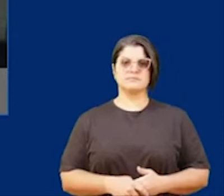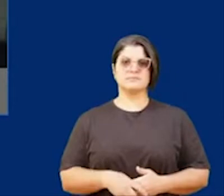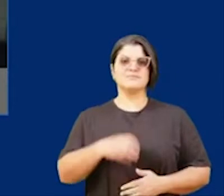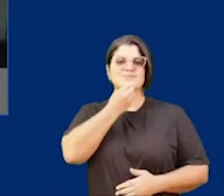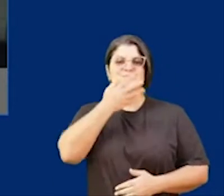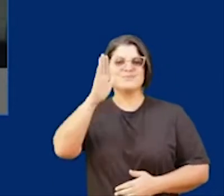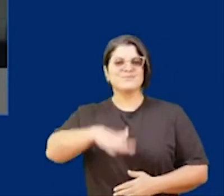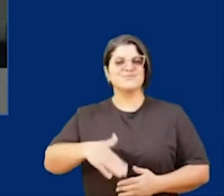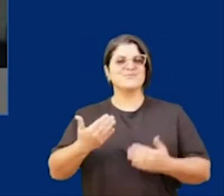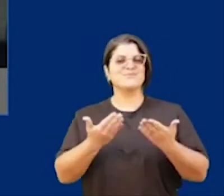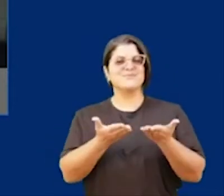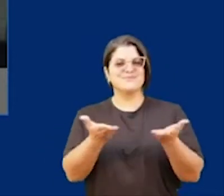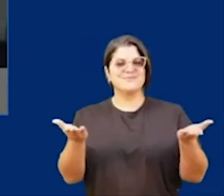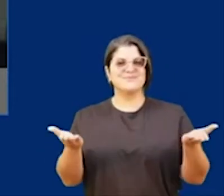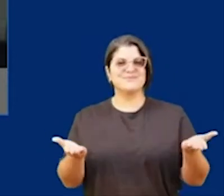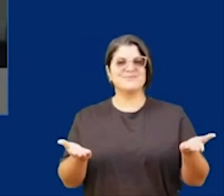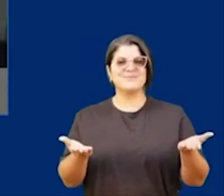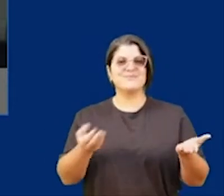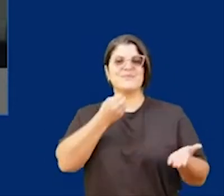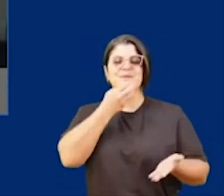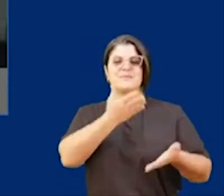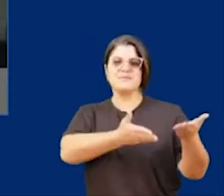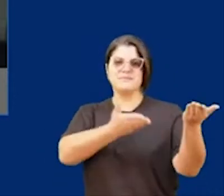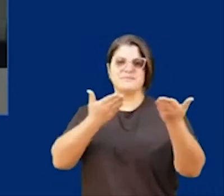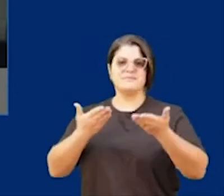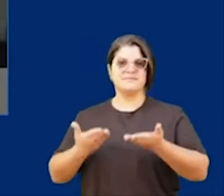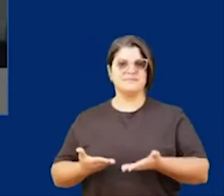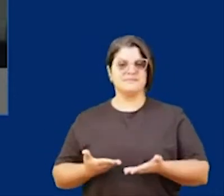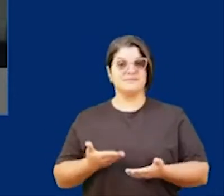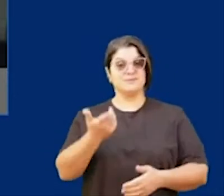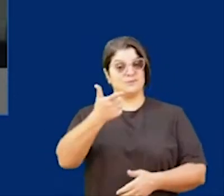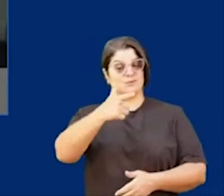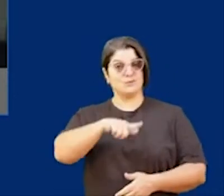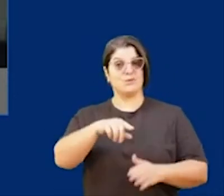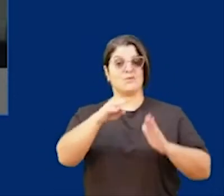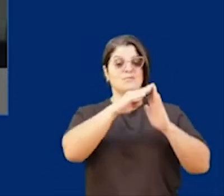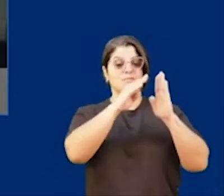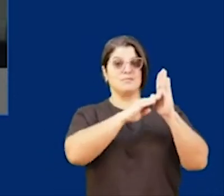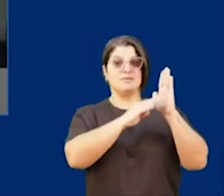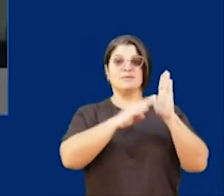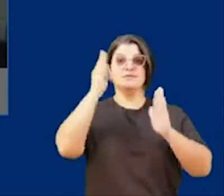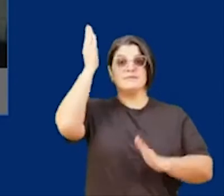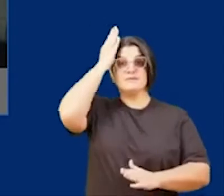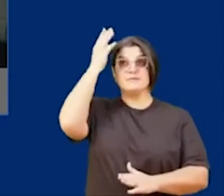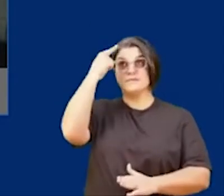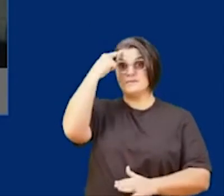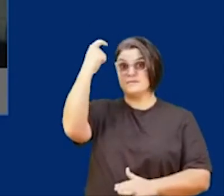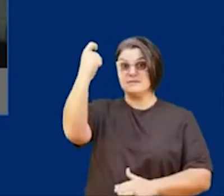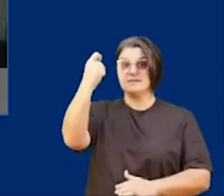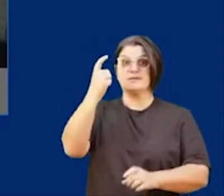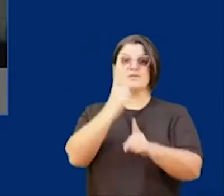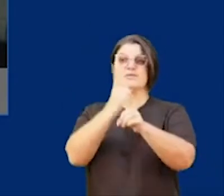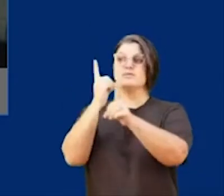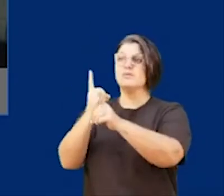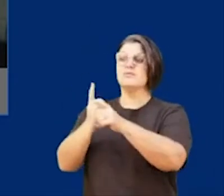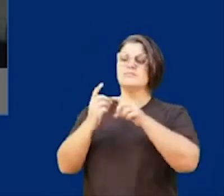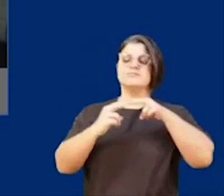Boa tarde a todos, sejam muito bem-vindos a mais uma programação do Sesc Ideias, encontros